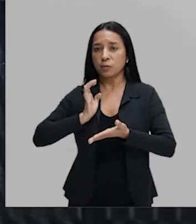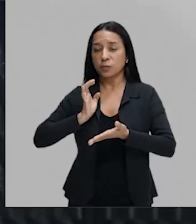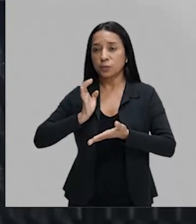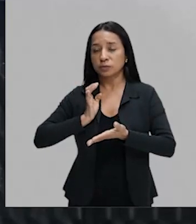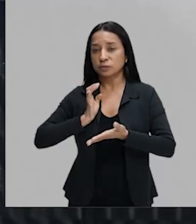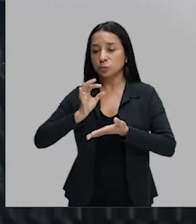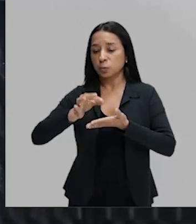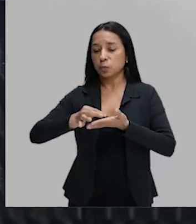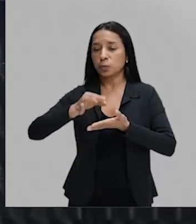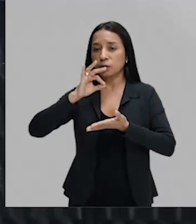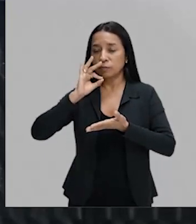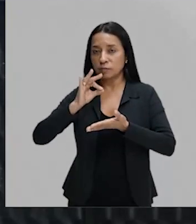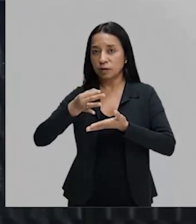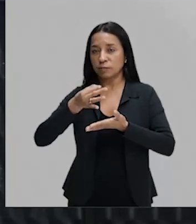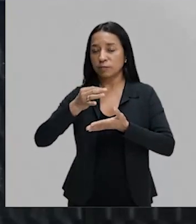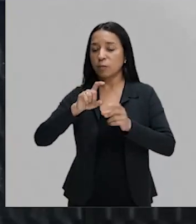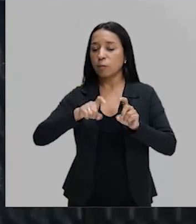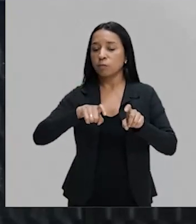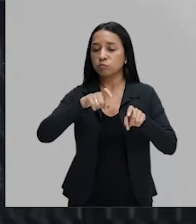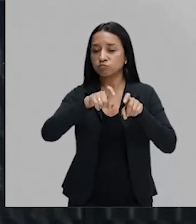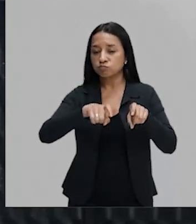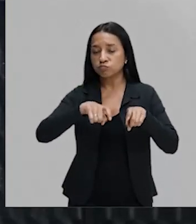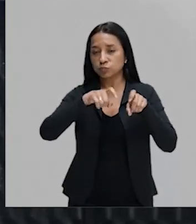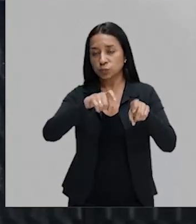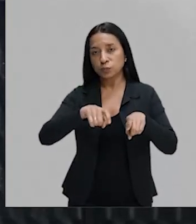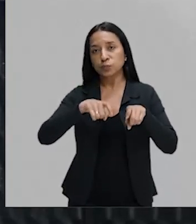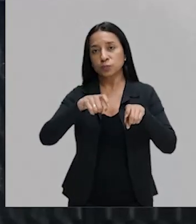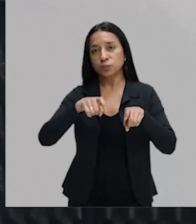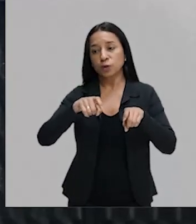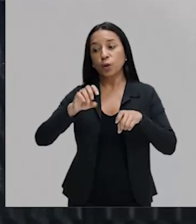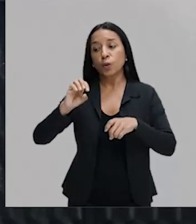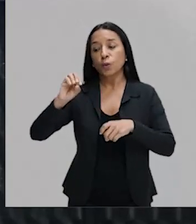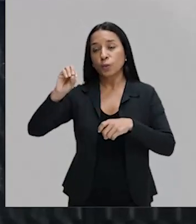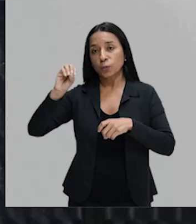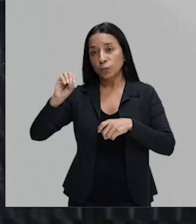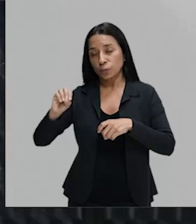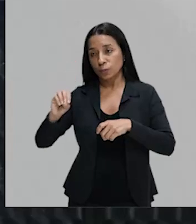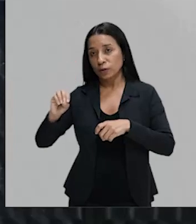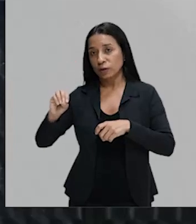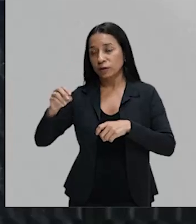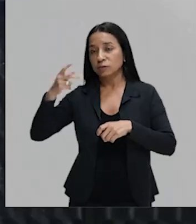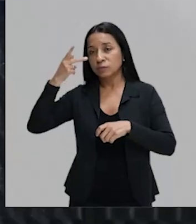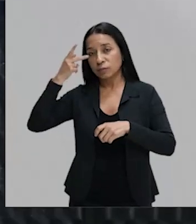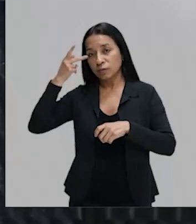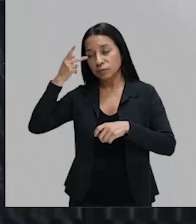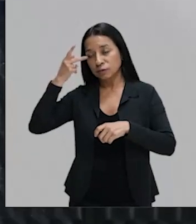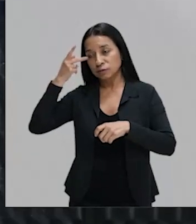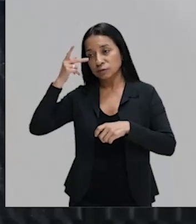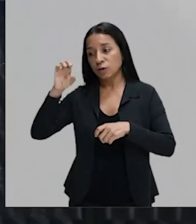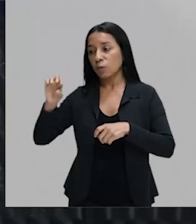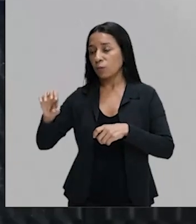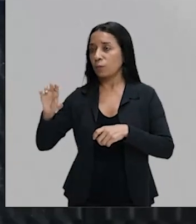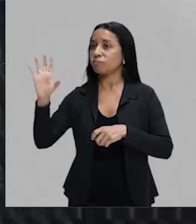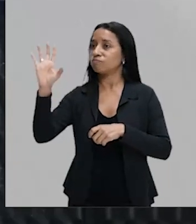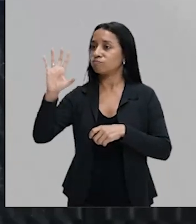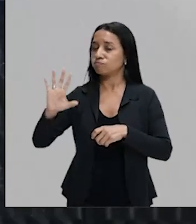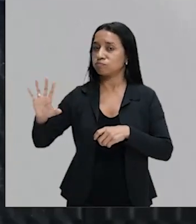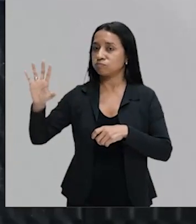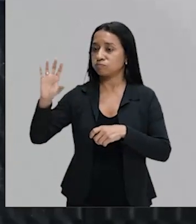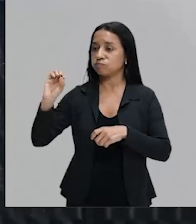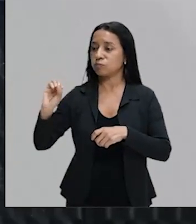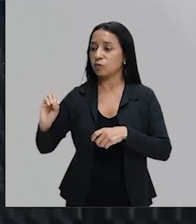barões do café, esses produtores de café do Oeste Paulista, no momento em que se observa